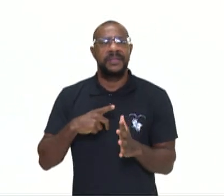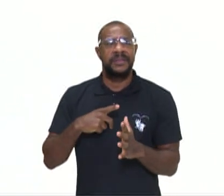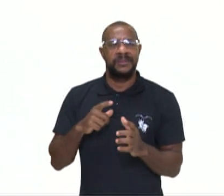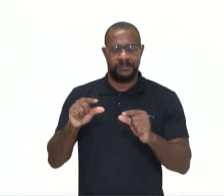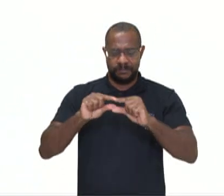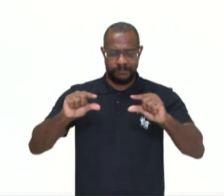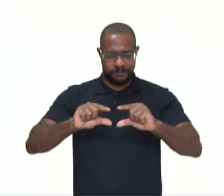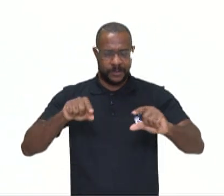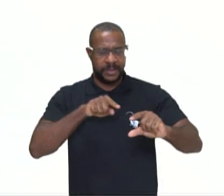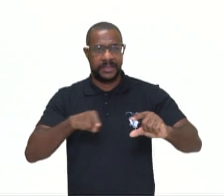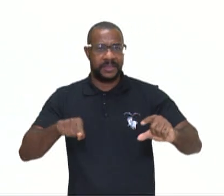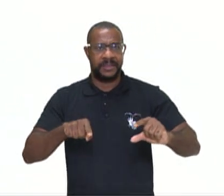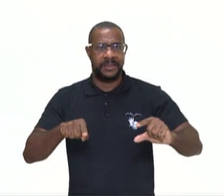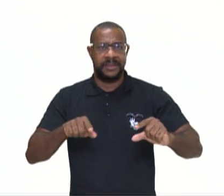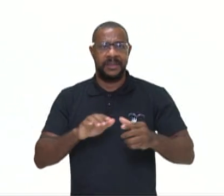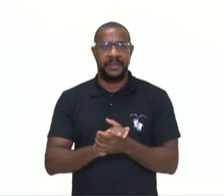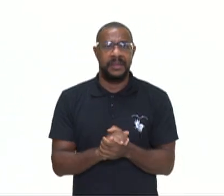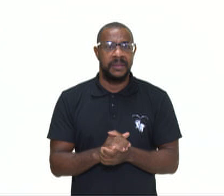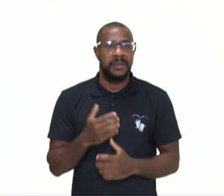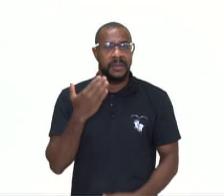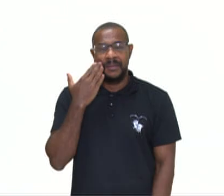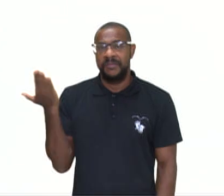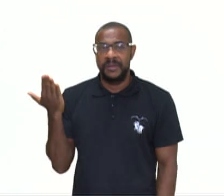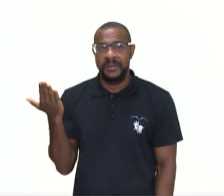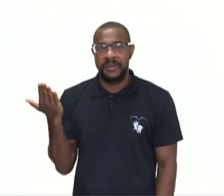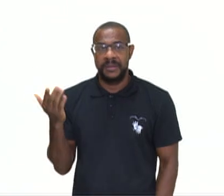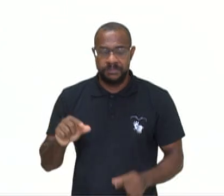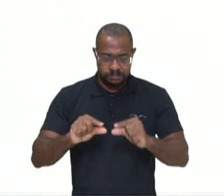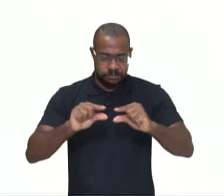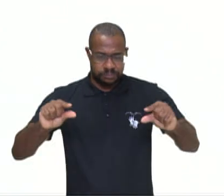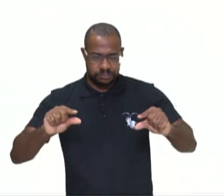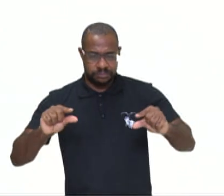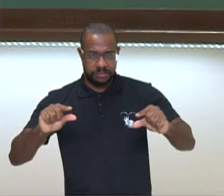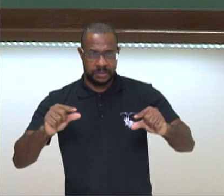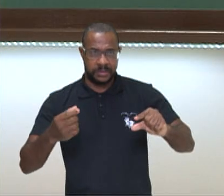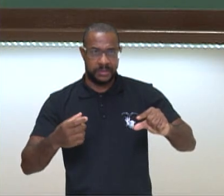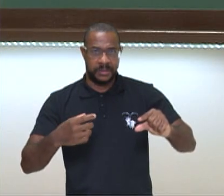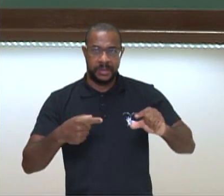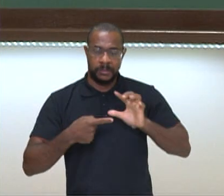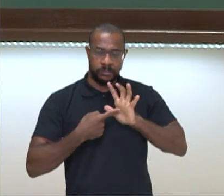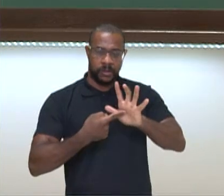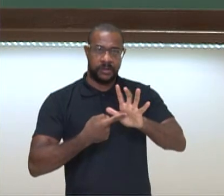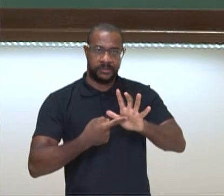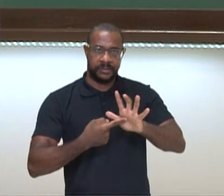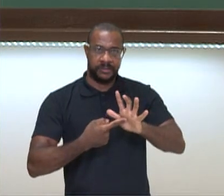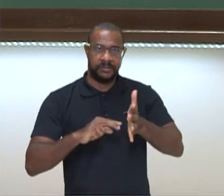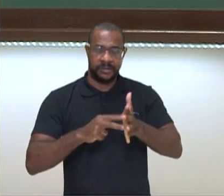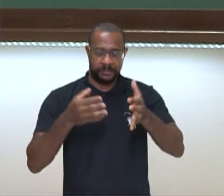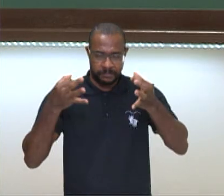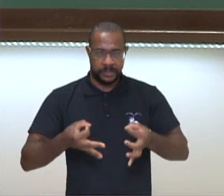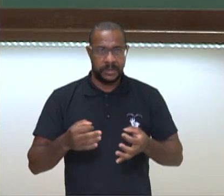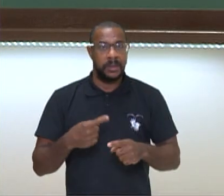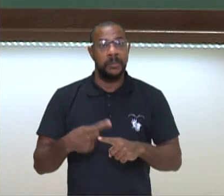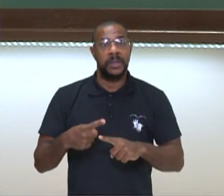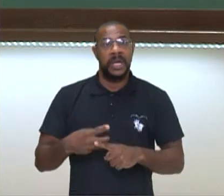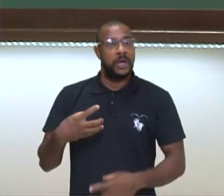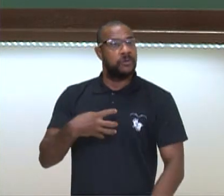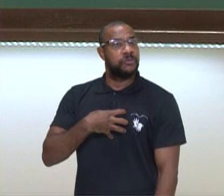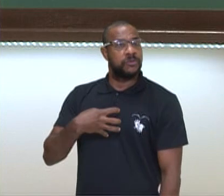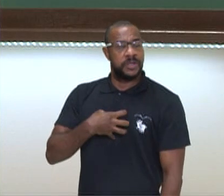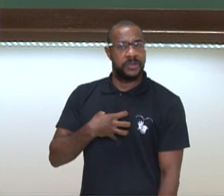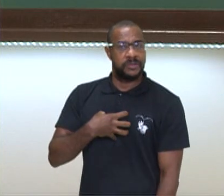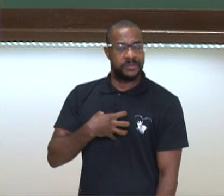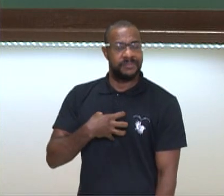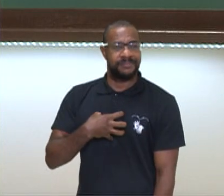vai dar ênfase no fato dele querer sofrer com o estilo, porque a norma passa a ser questionada. Esse